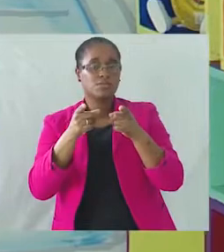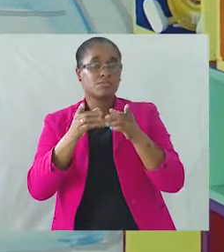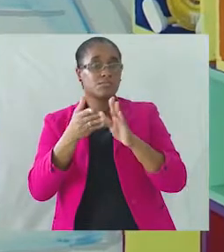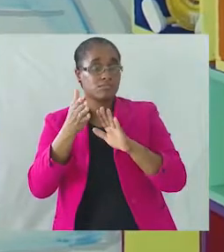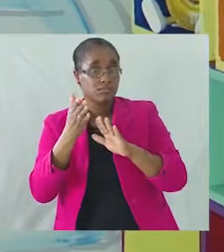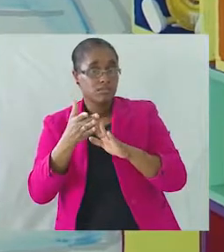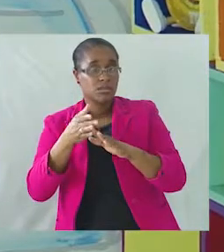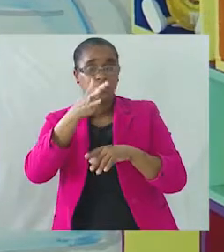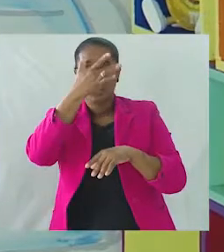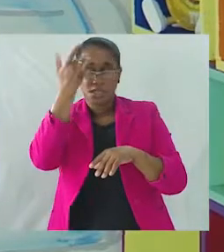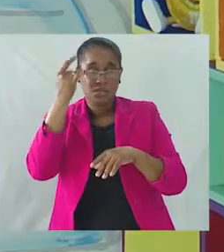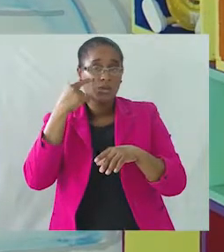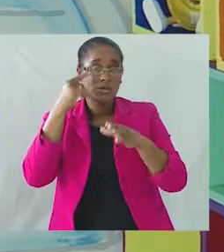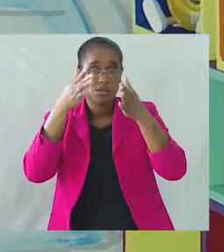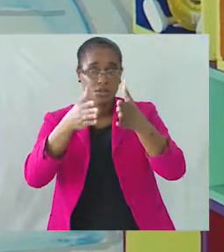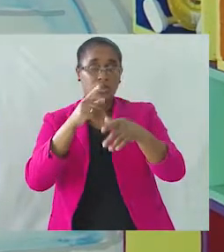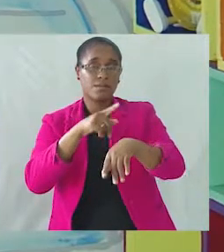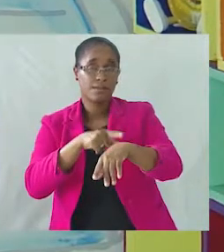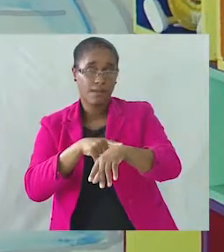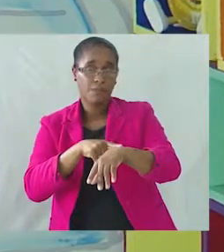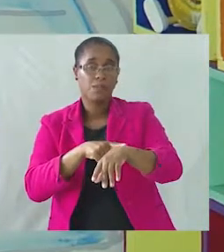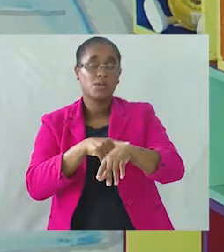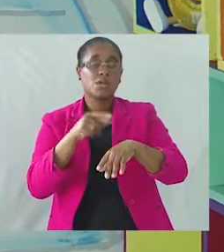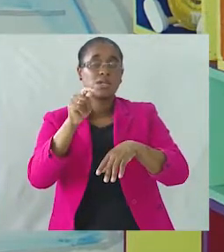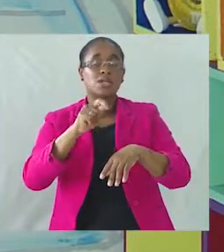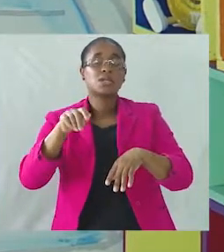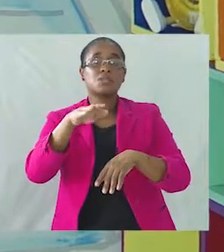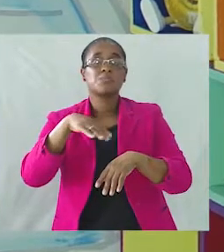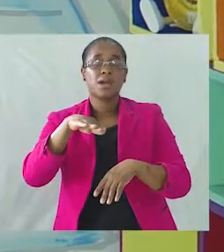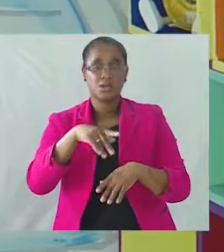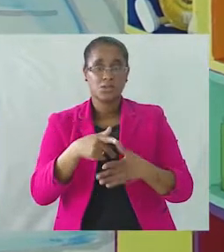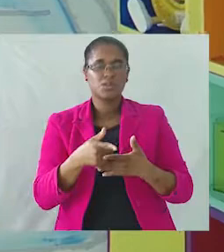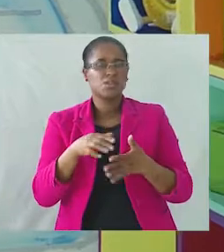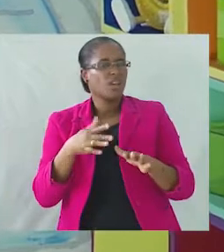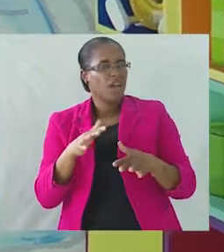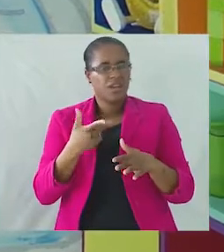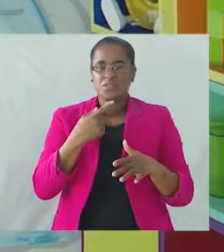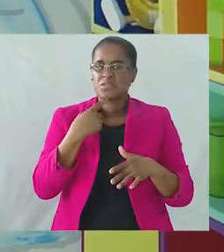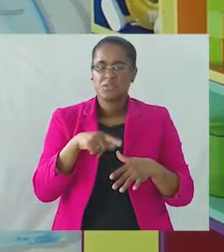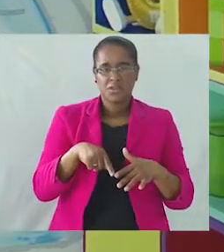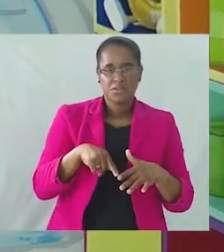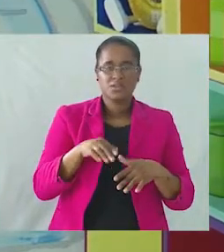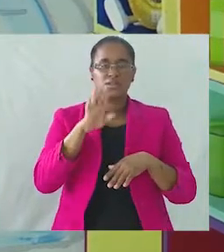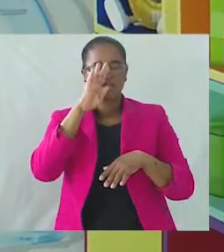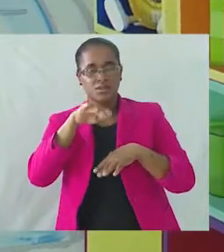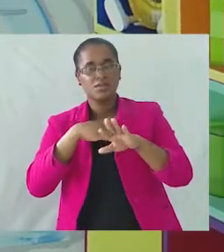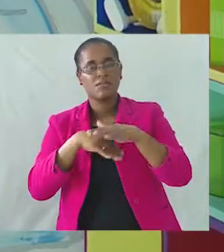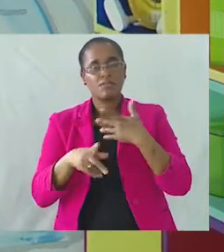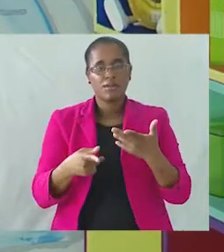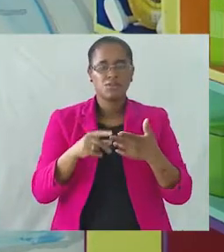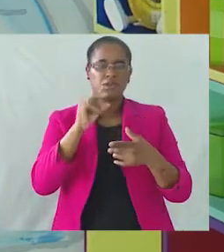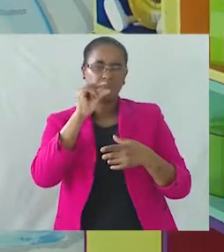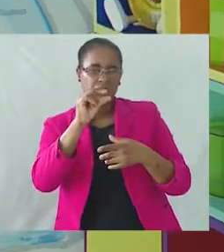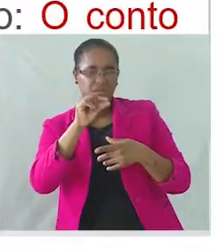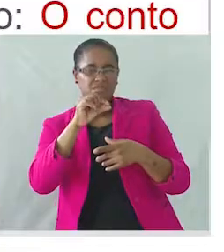com concentração de tempo e espaço, e raras vezes se faz uma pequena